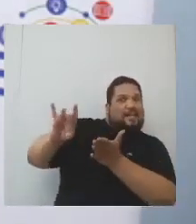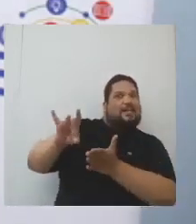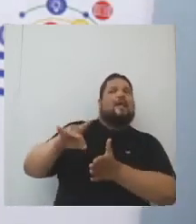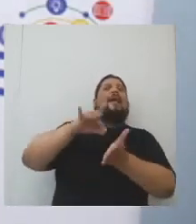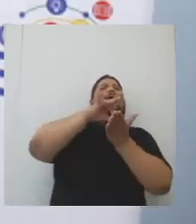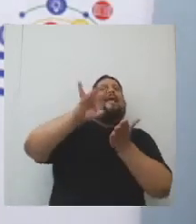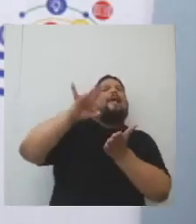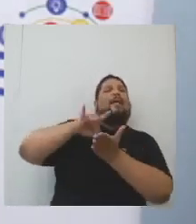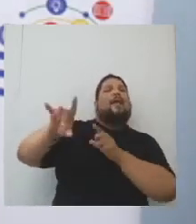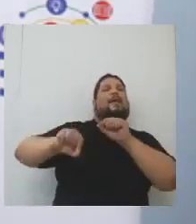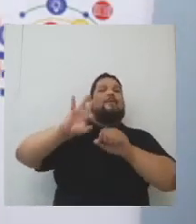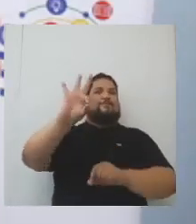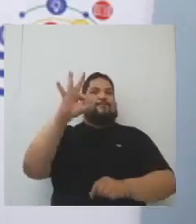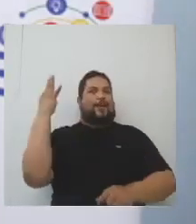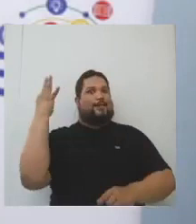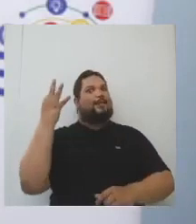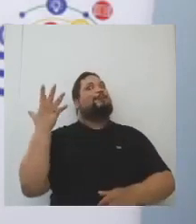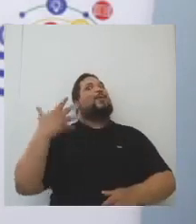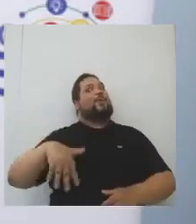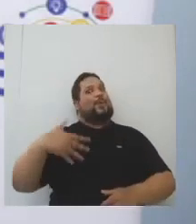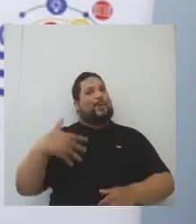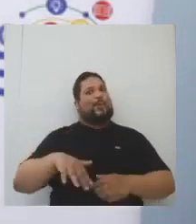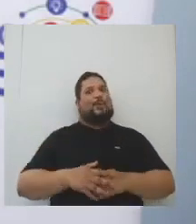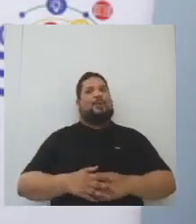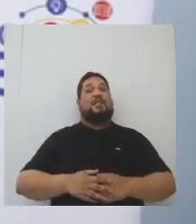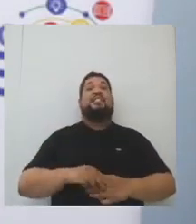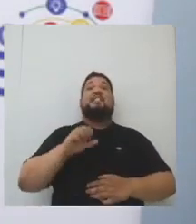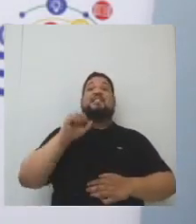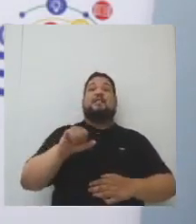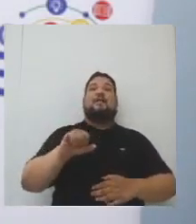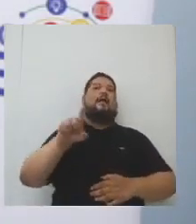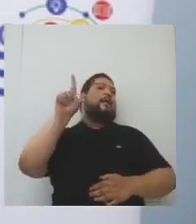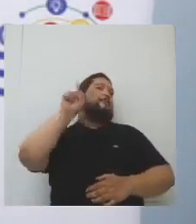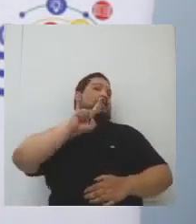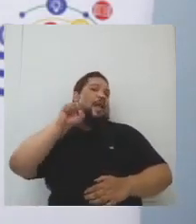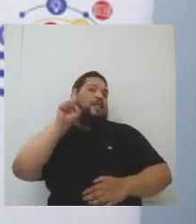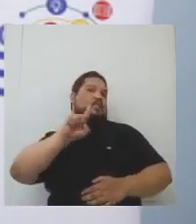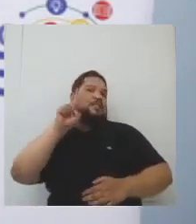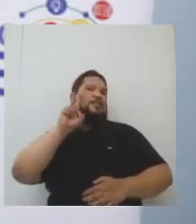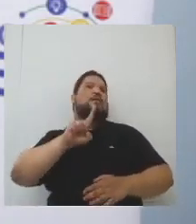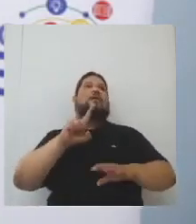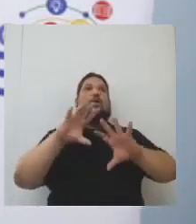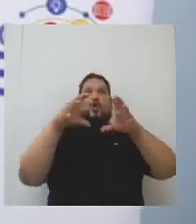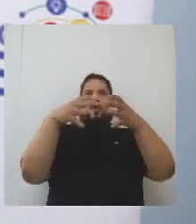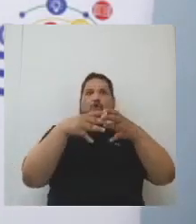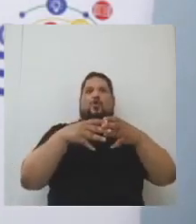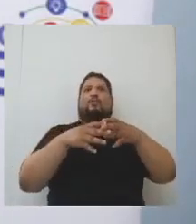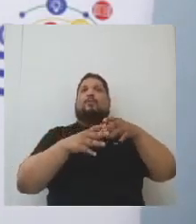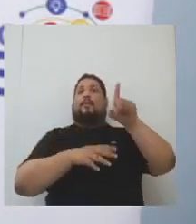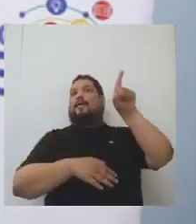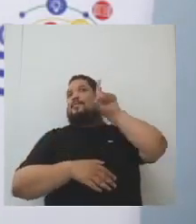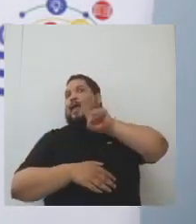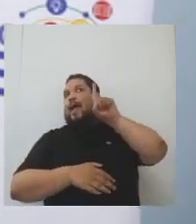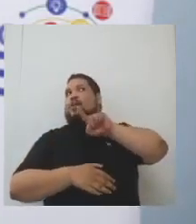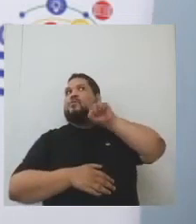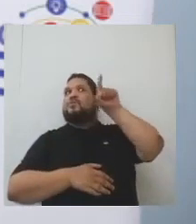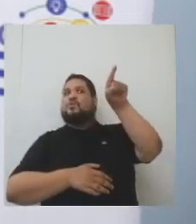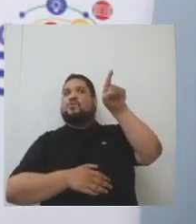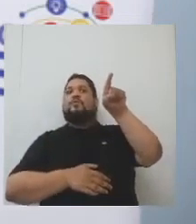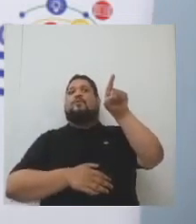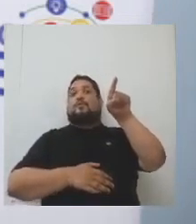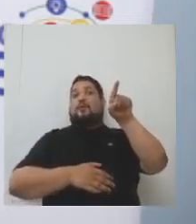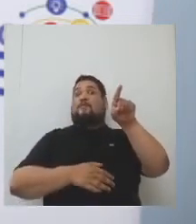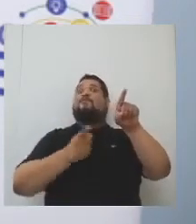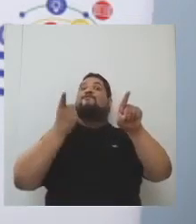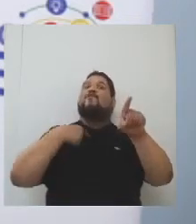E quem é a inimiga? A França. Então quer dizer que se os americanos, né, povo dos Estados Unidos, os